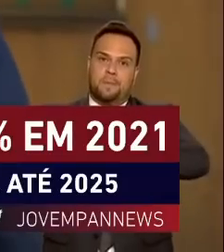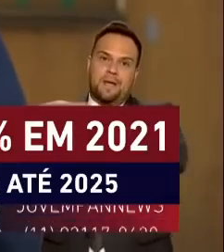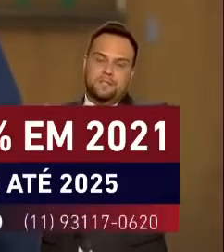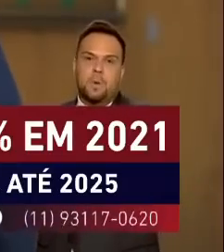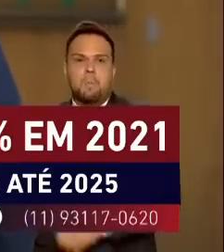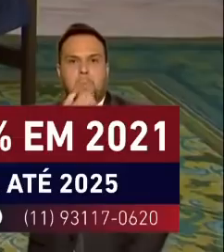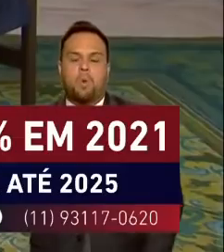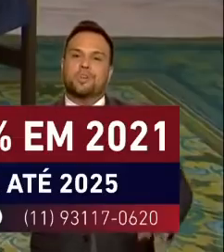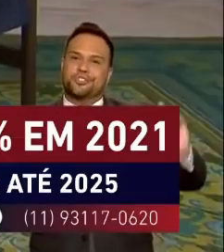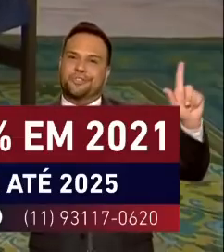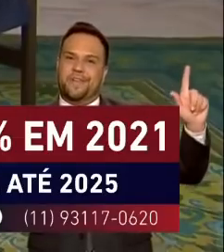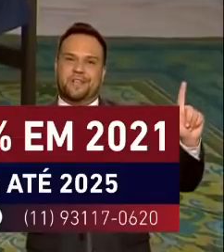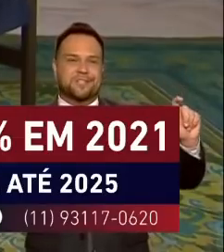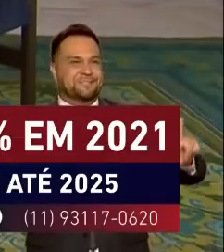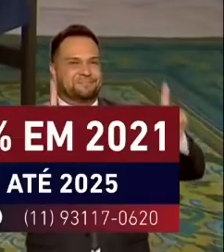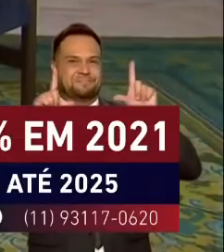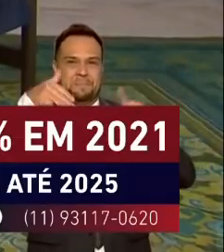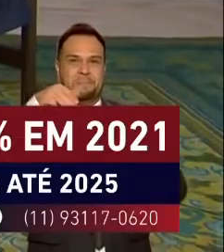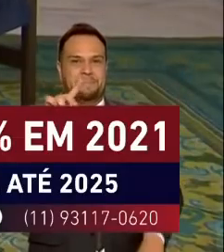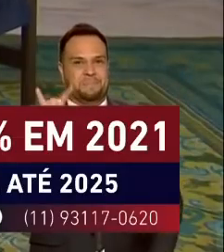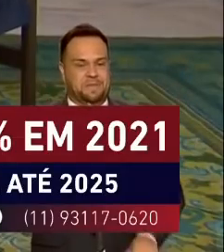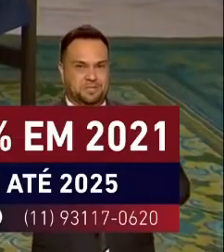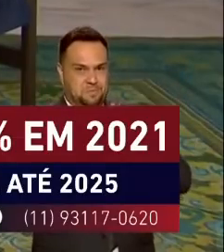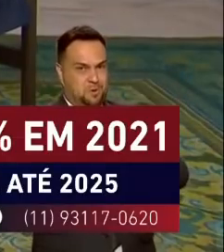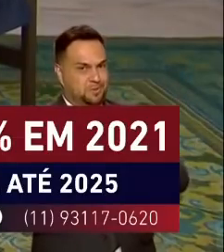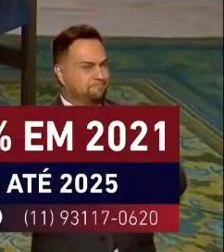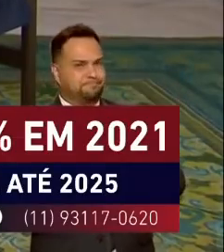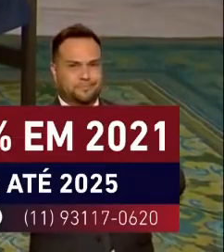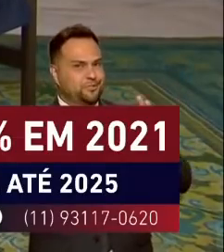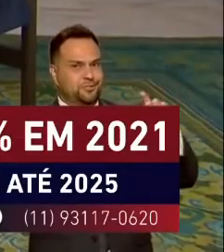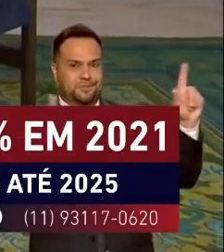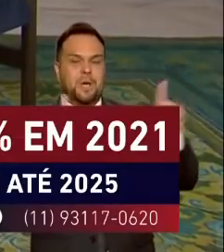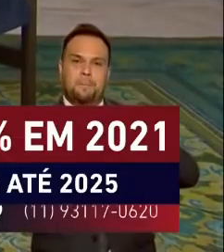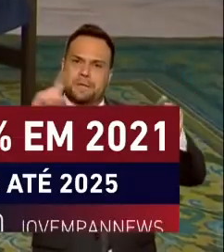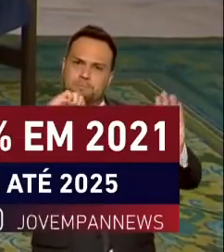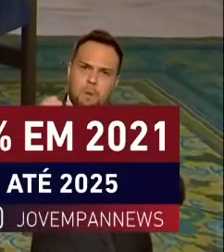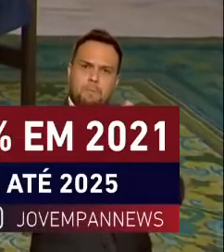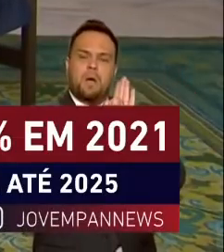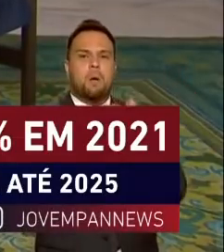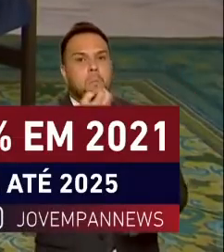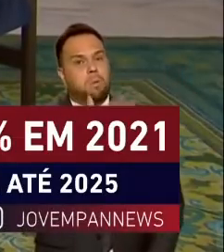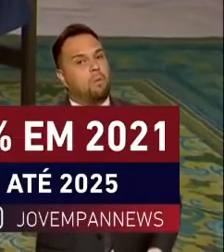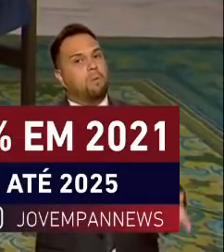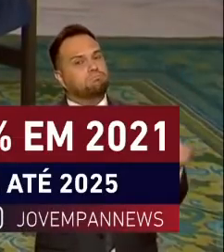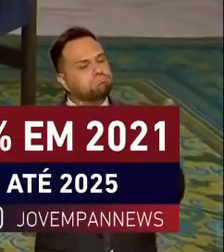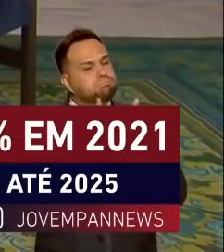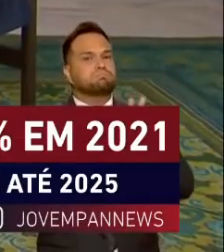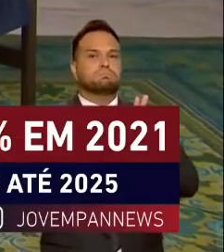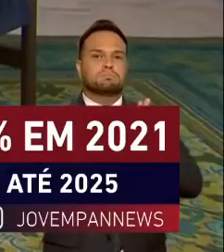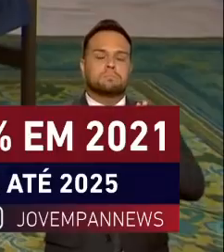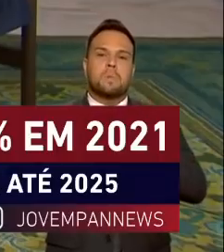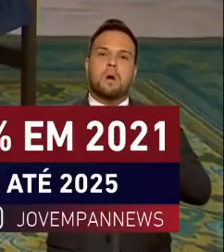grande mídia. E essa entrada na OCDE é um carimbo ali de um bom companheiro para negócios, né,